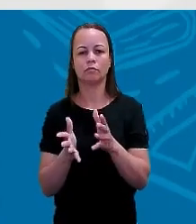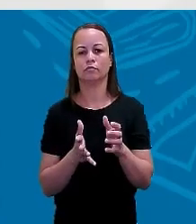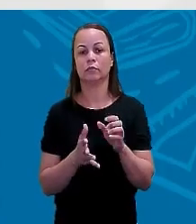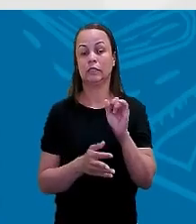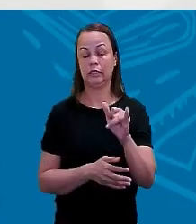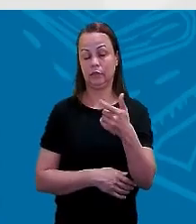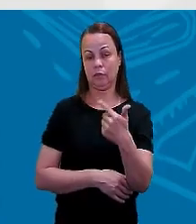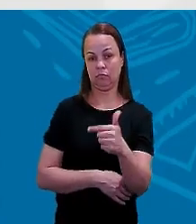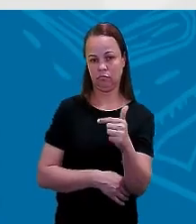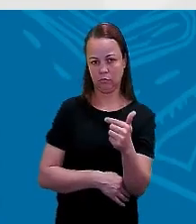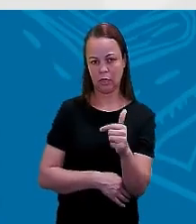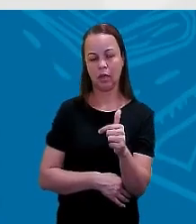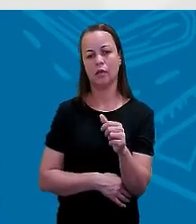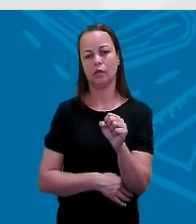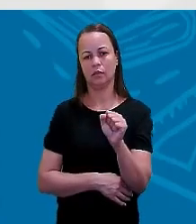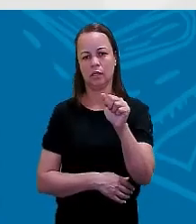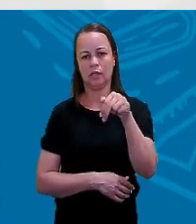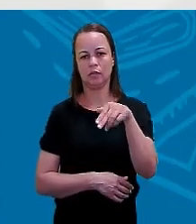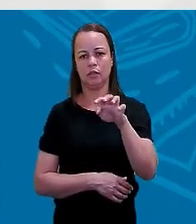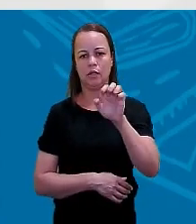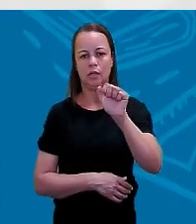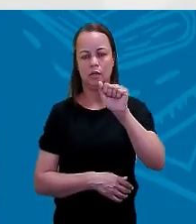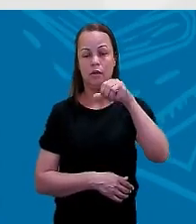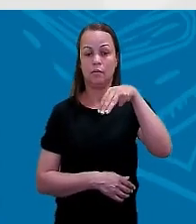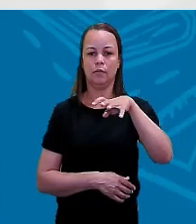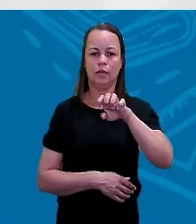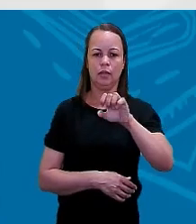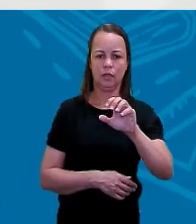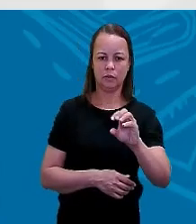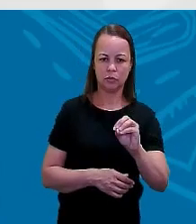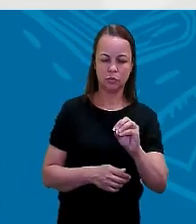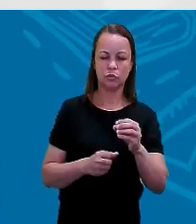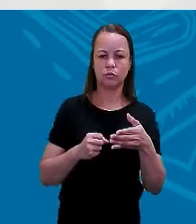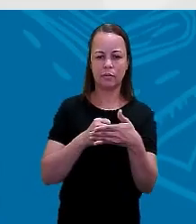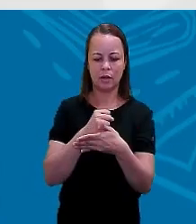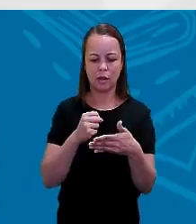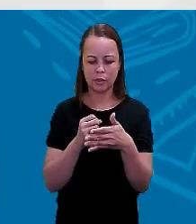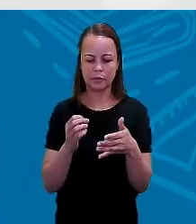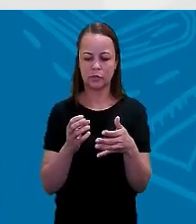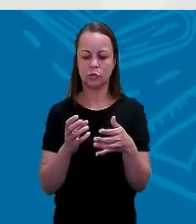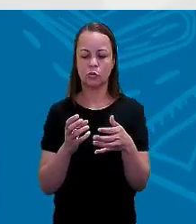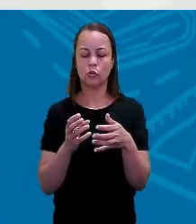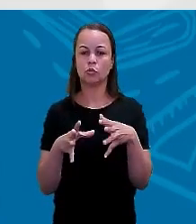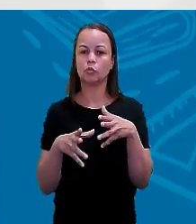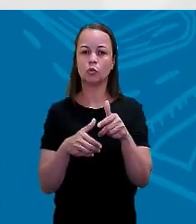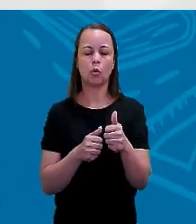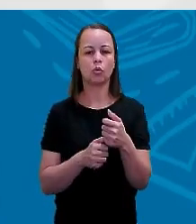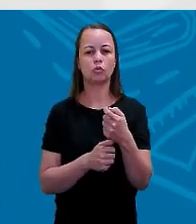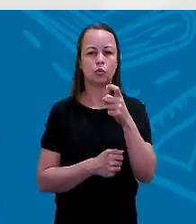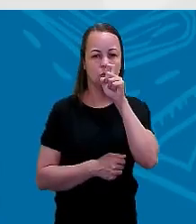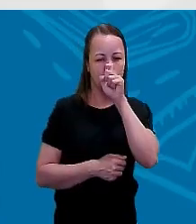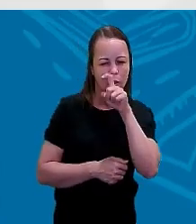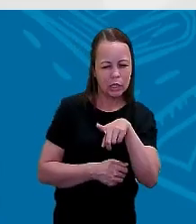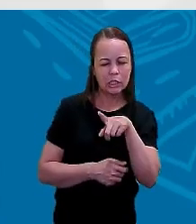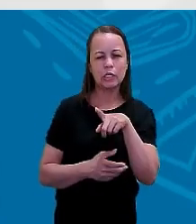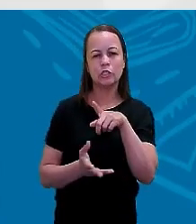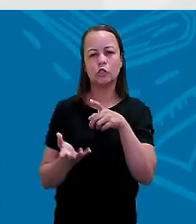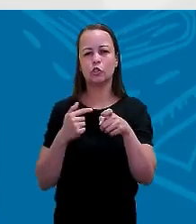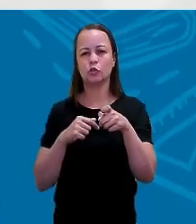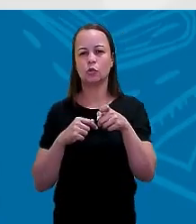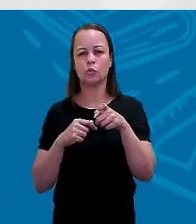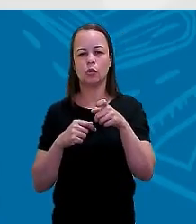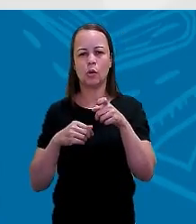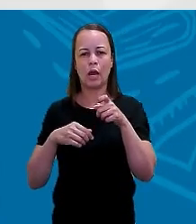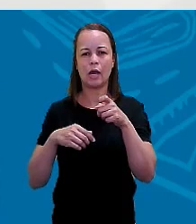saneamento básico, todo aquele lixo, todo aquele esgoto que é produzido está indo diretamente para onde? Para o meio